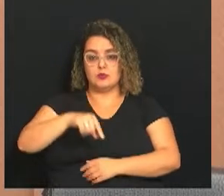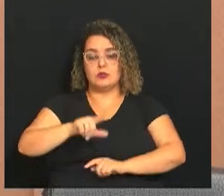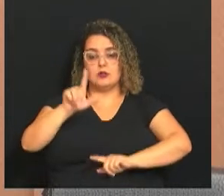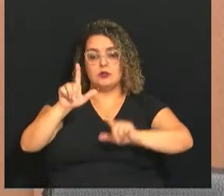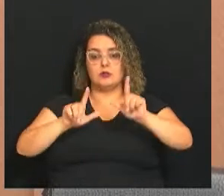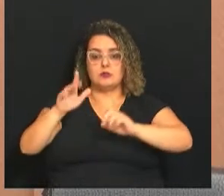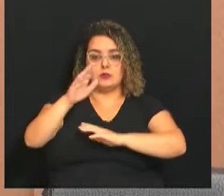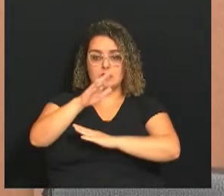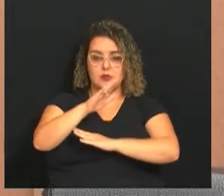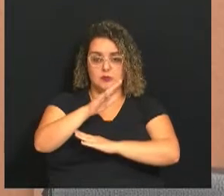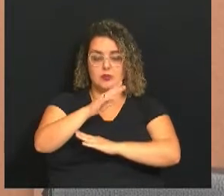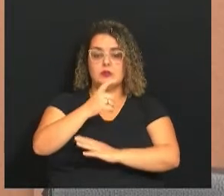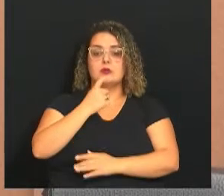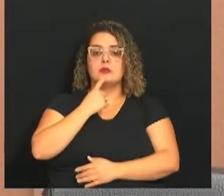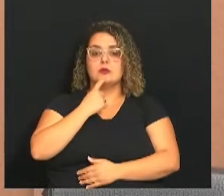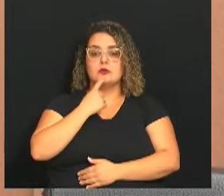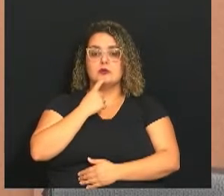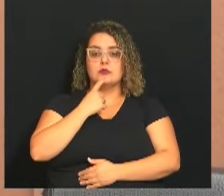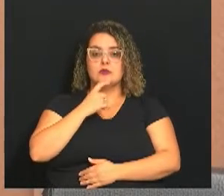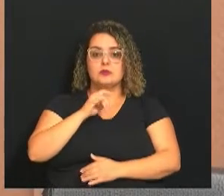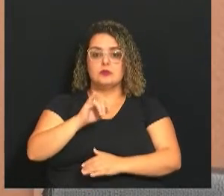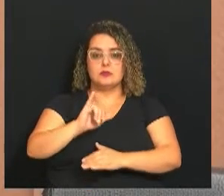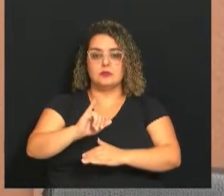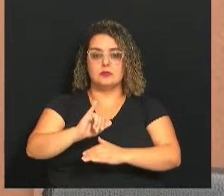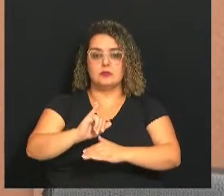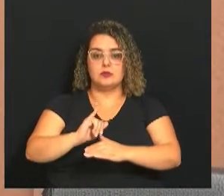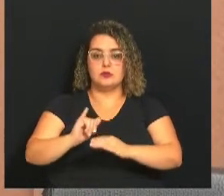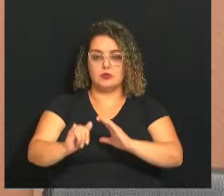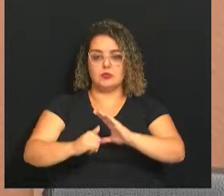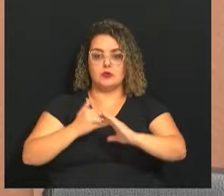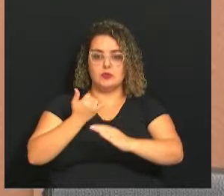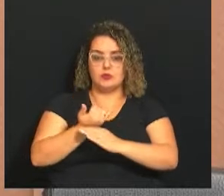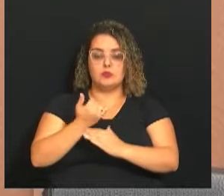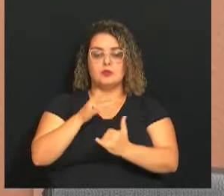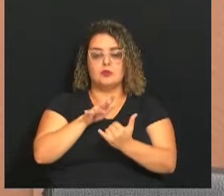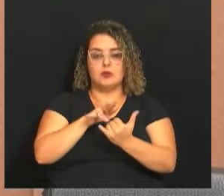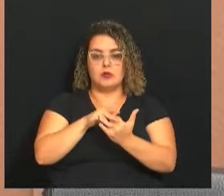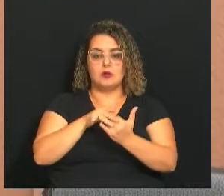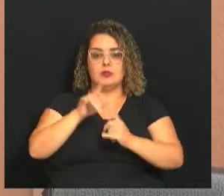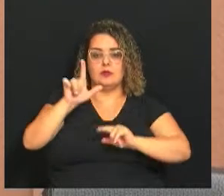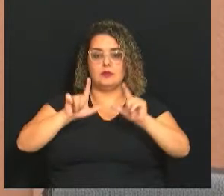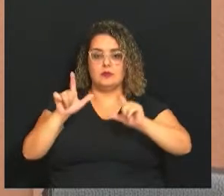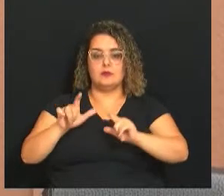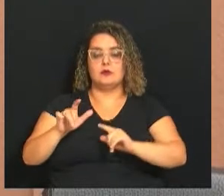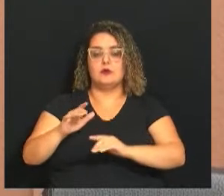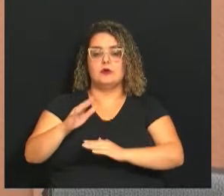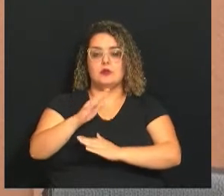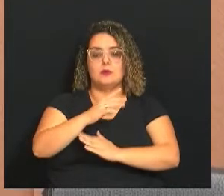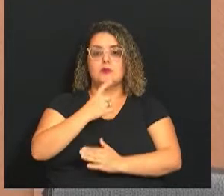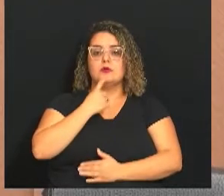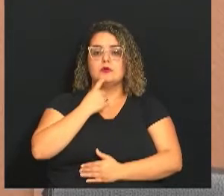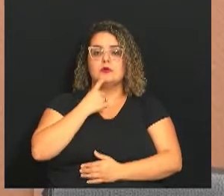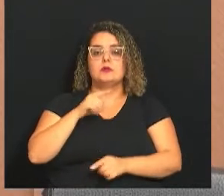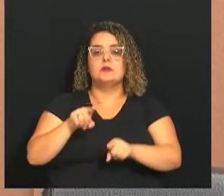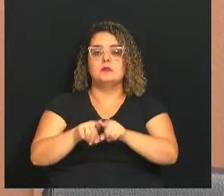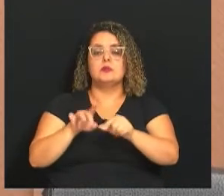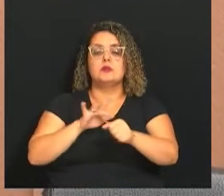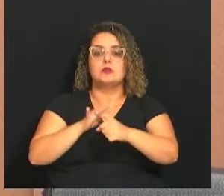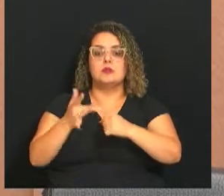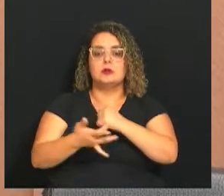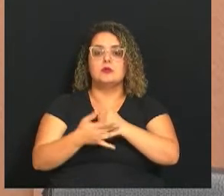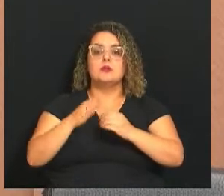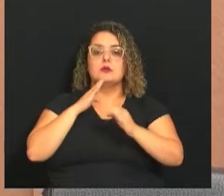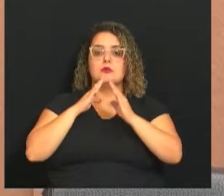Campinas, pelo YouTube da TV Câmara Campinas e também pelas redes sociais, pelo Facebook da Câmara